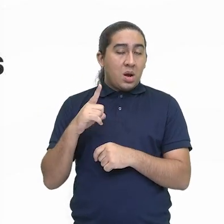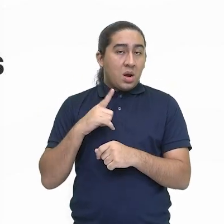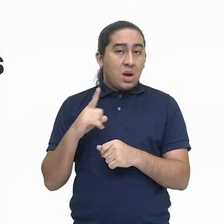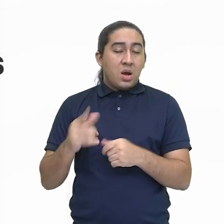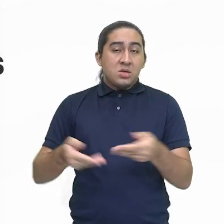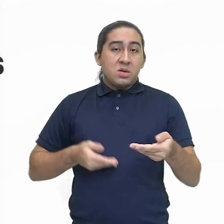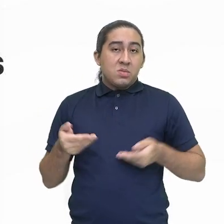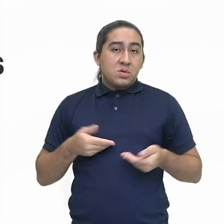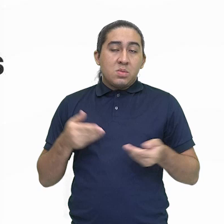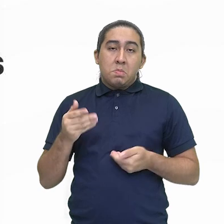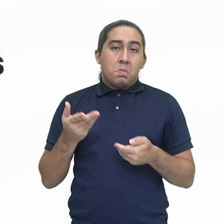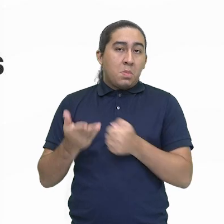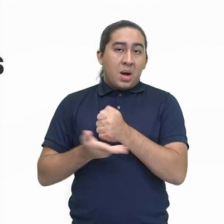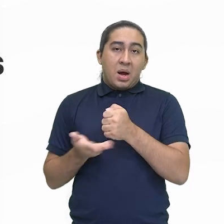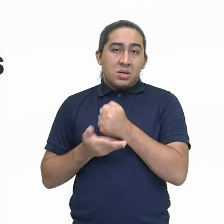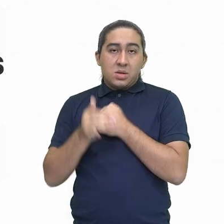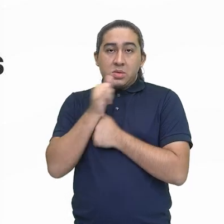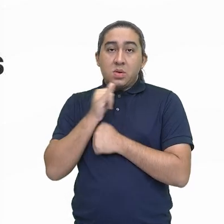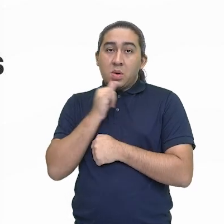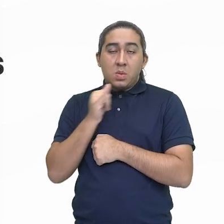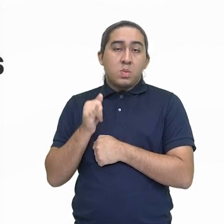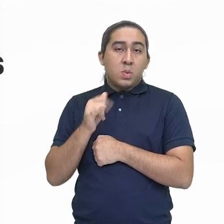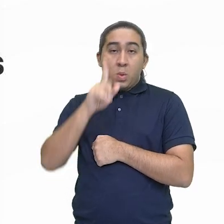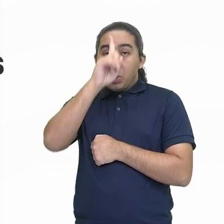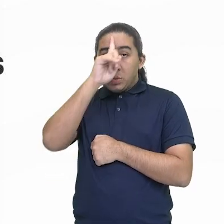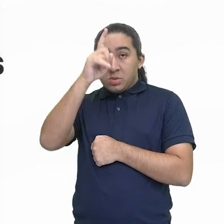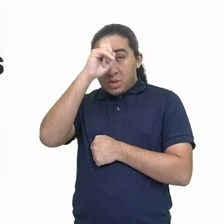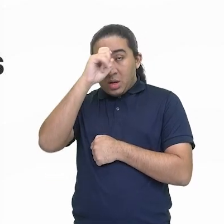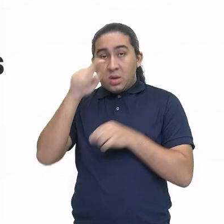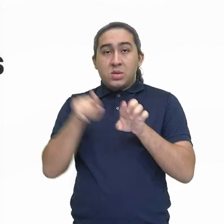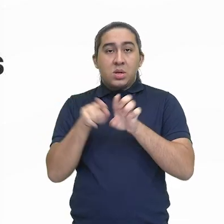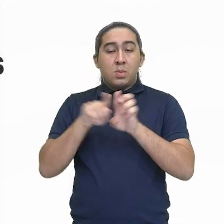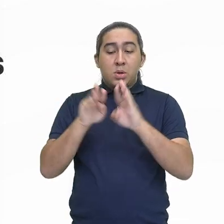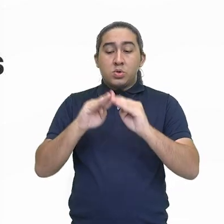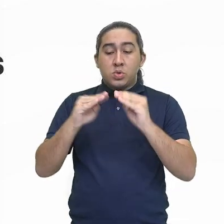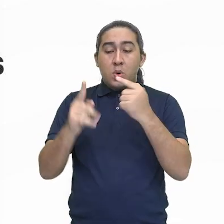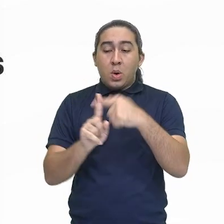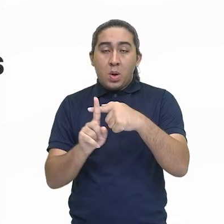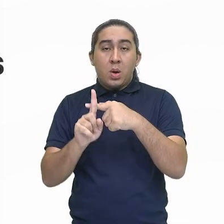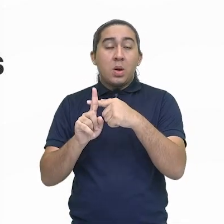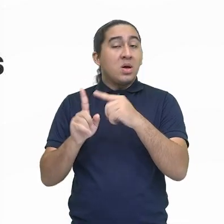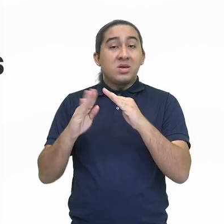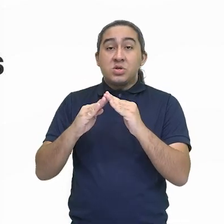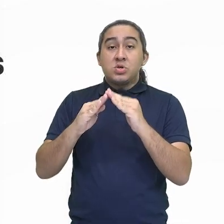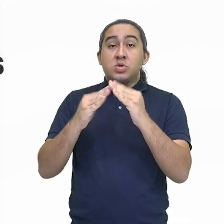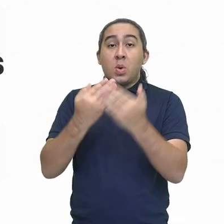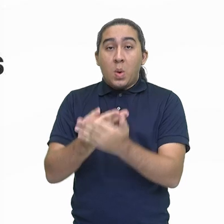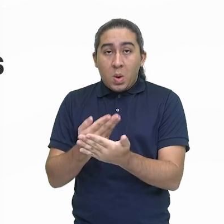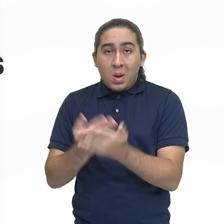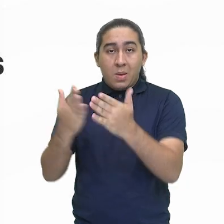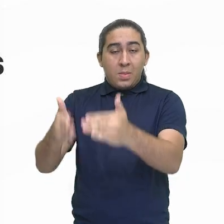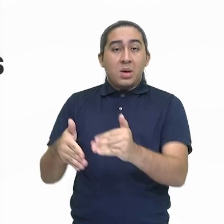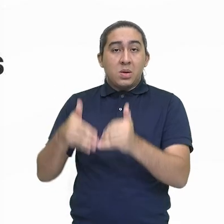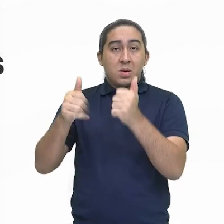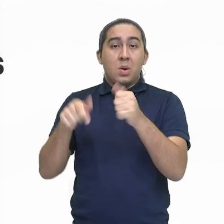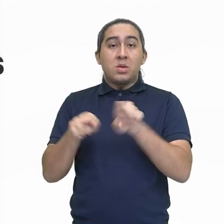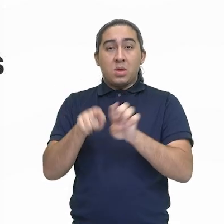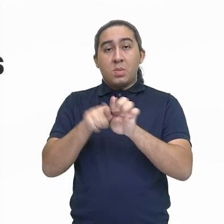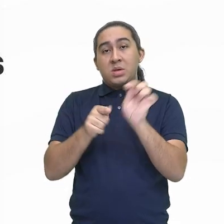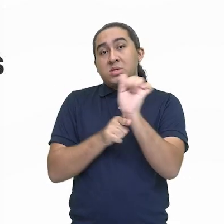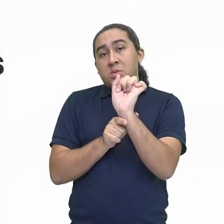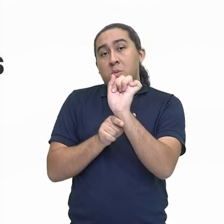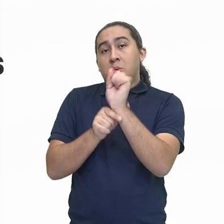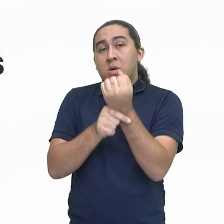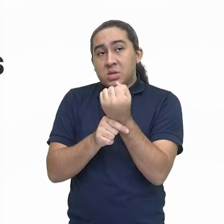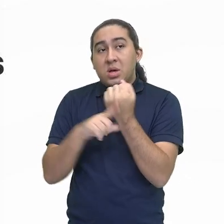como hospitais, a educação, melhor escola. A questão da segurança também é um outro fator, né, que ele